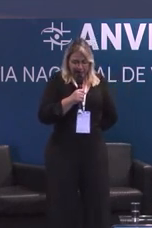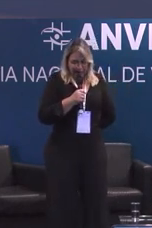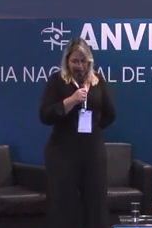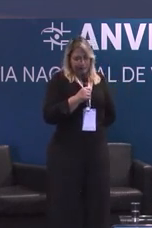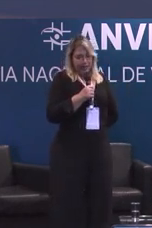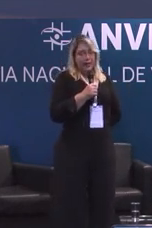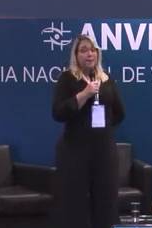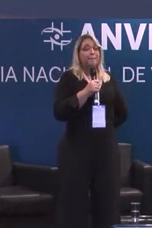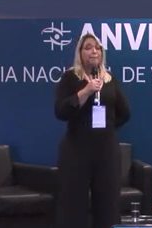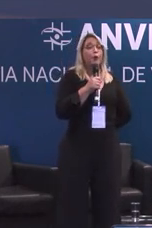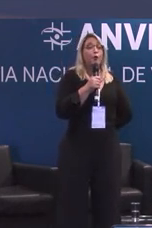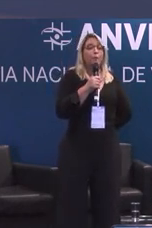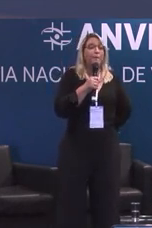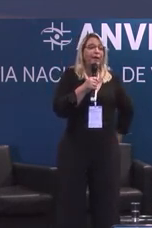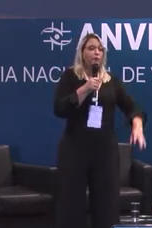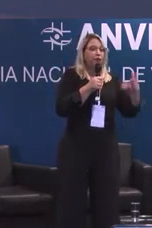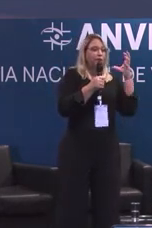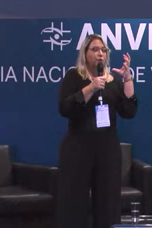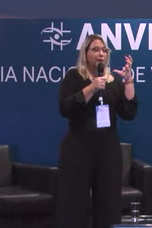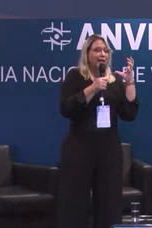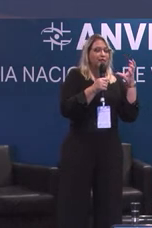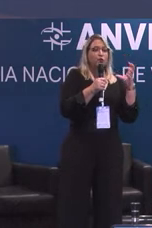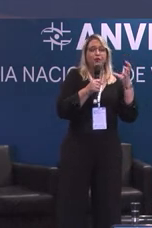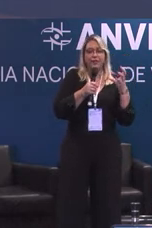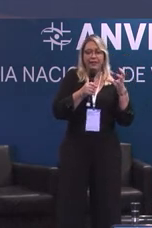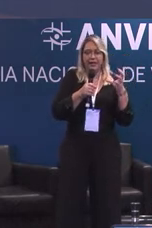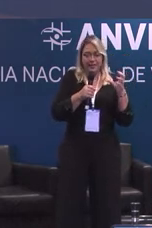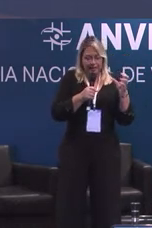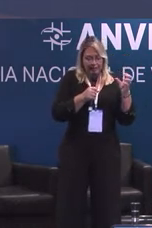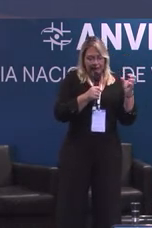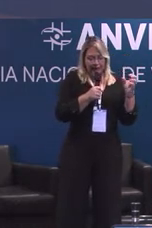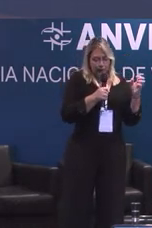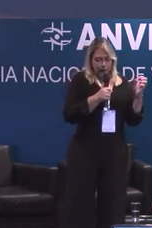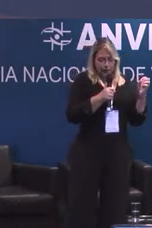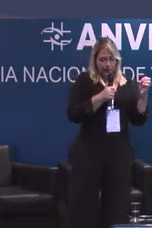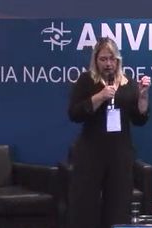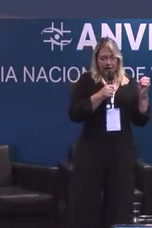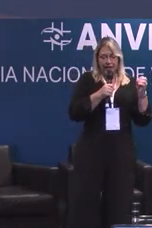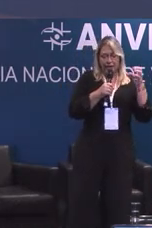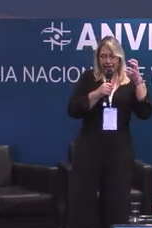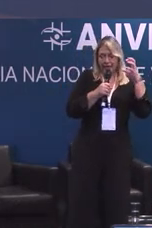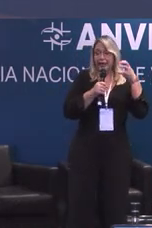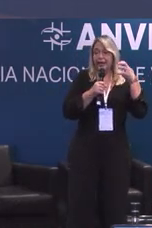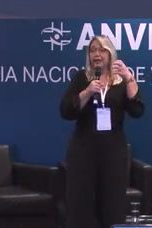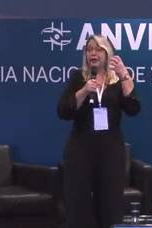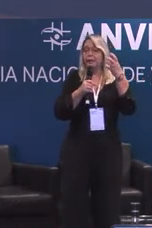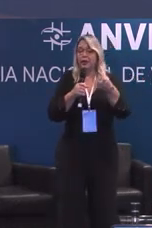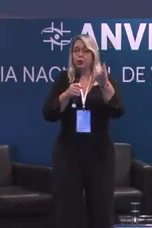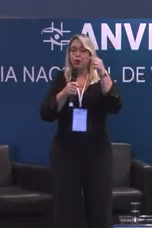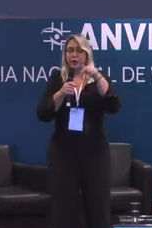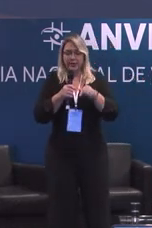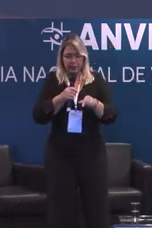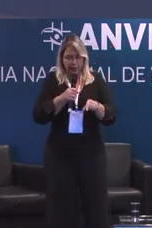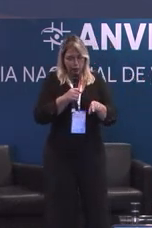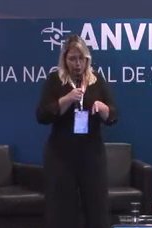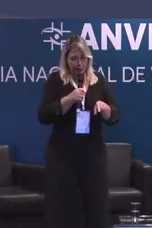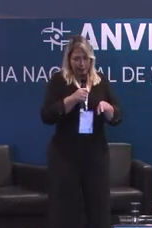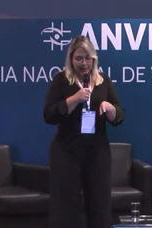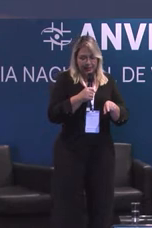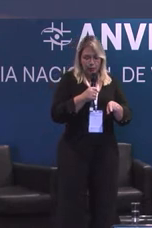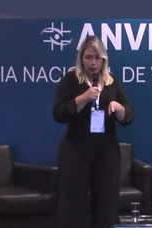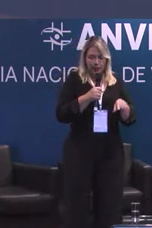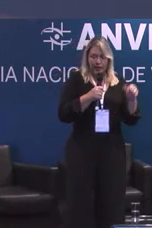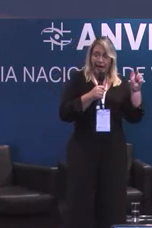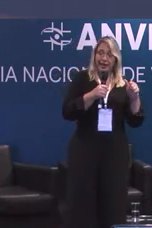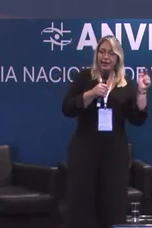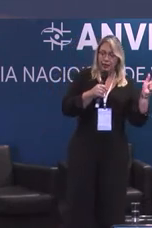vulnerabilidade, pelo fato da insuficiência de dados e também do conhecimento sobre o mapa da saúde,